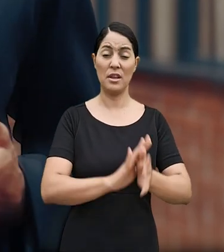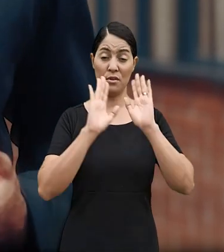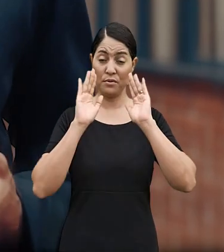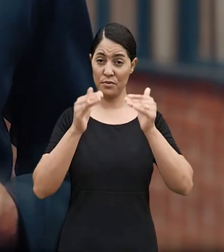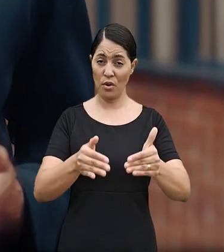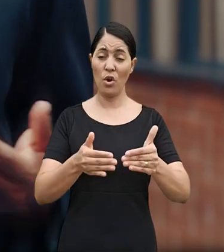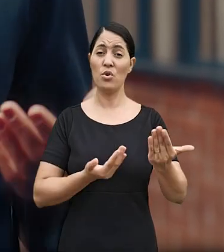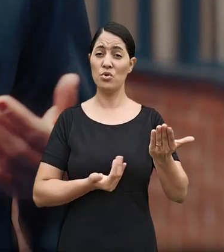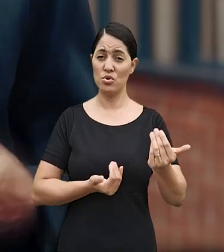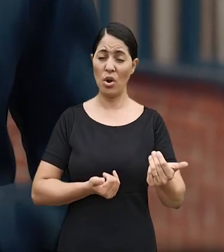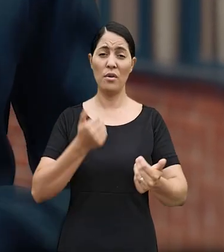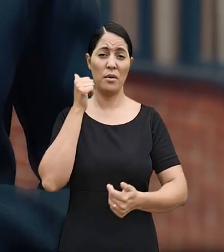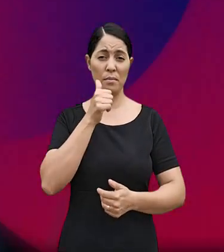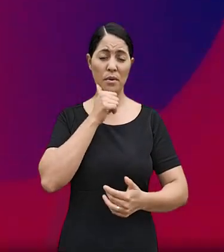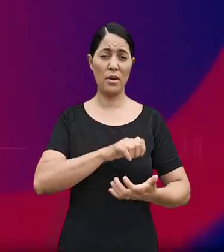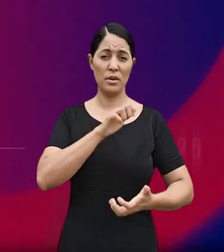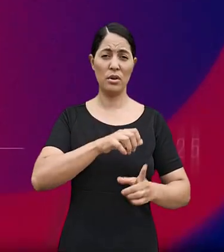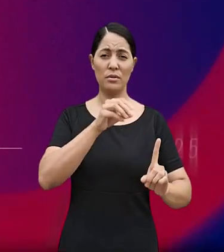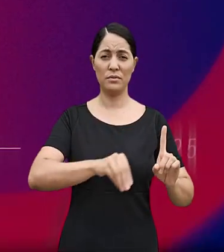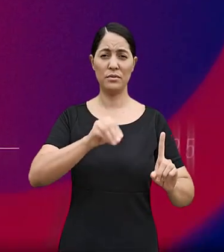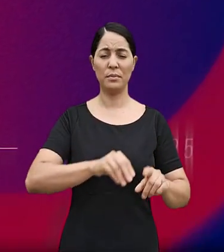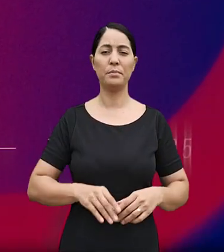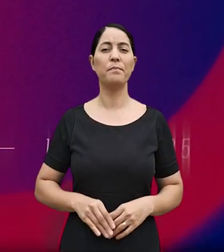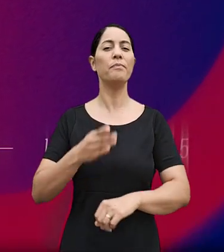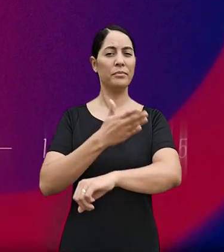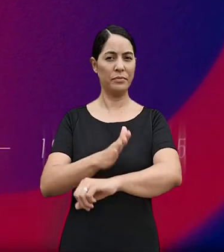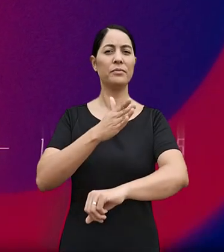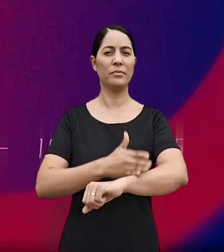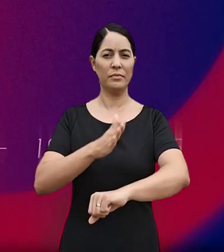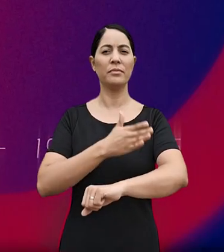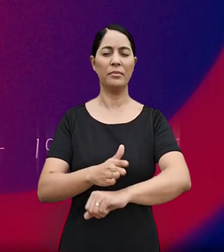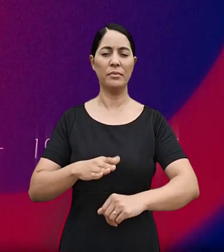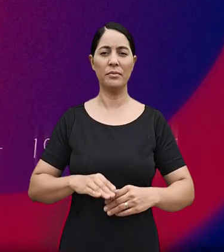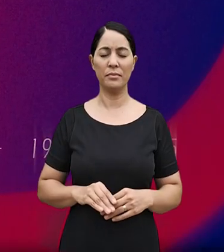mulheres, idosos e vulneráveis. Capacitação.